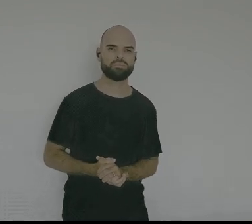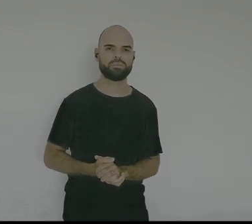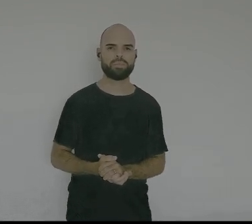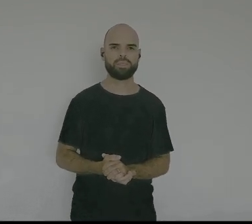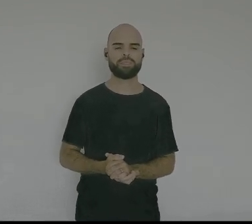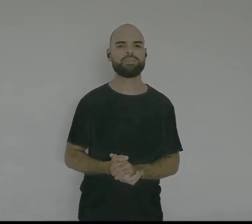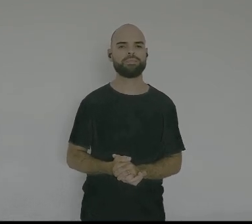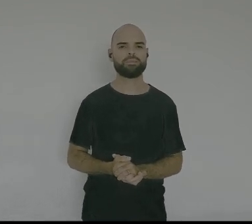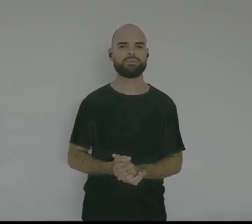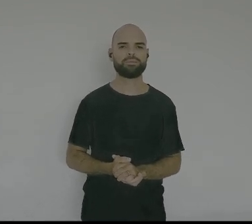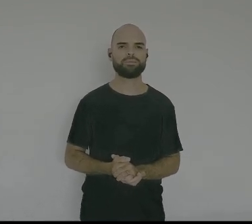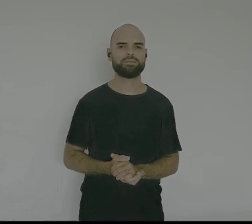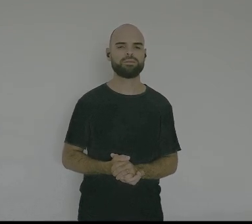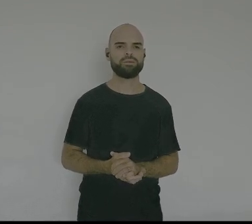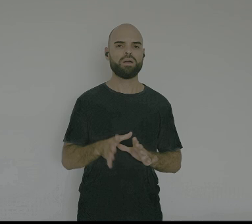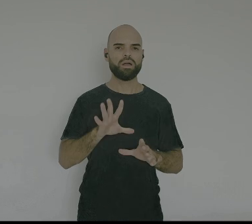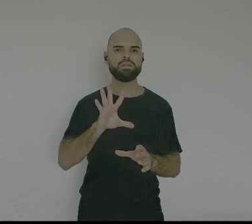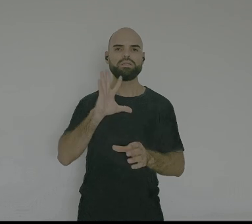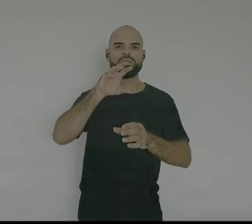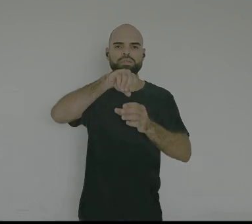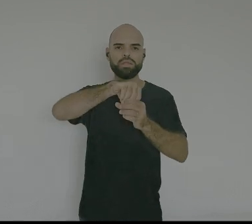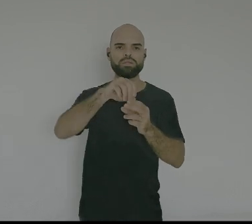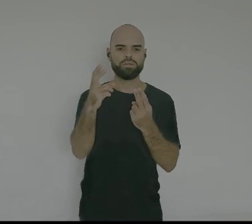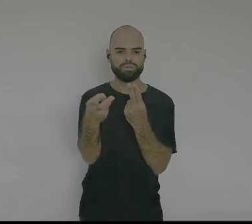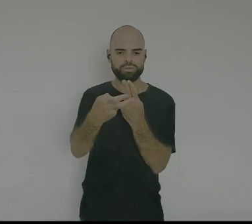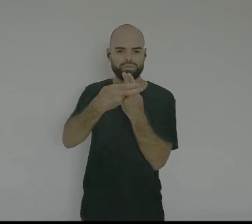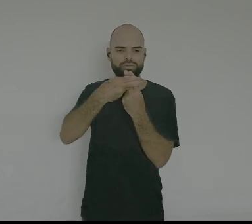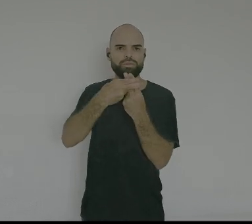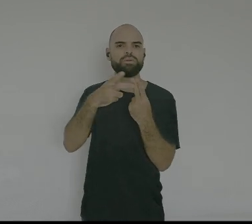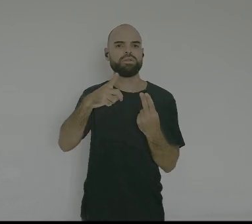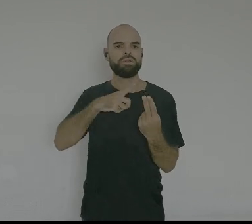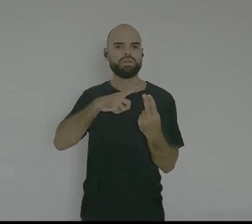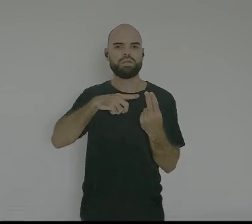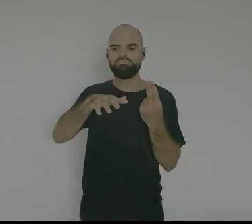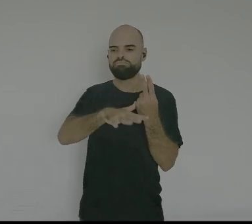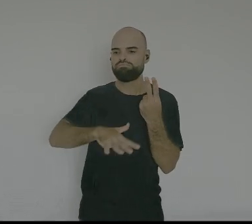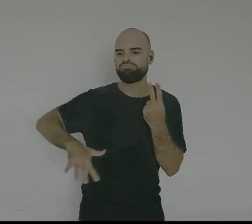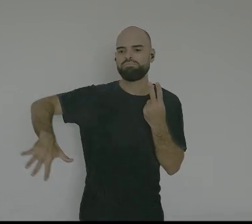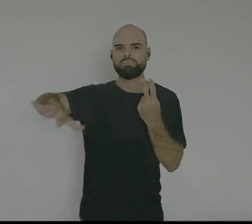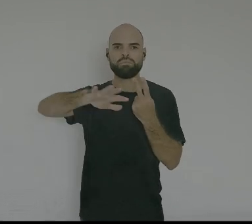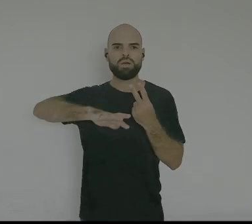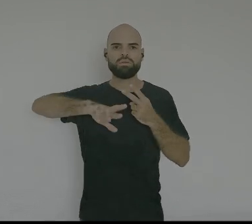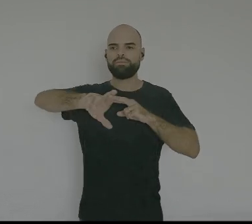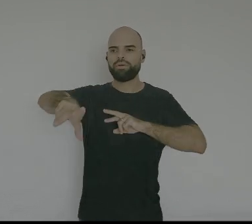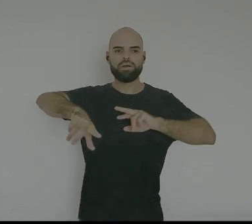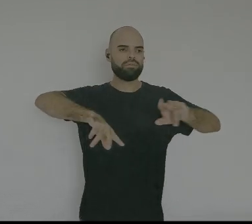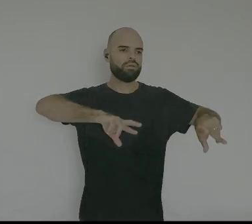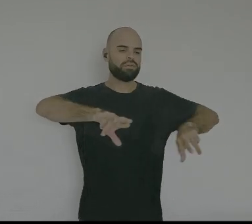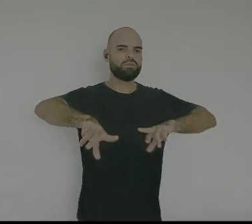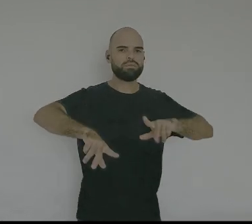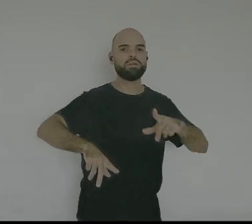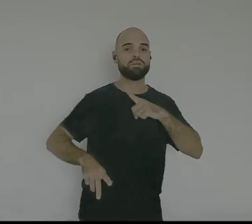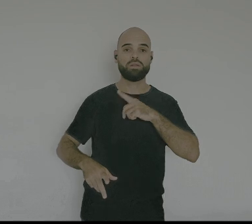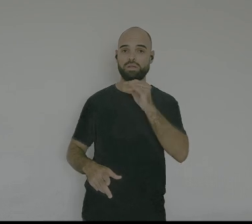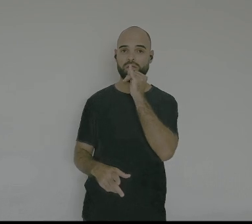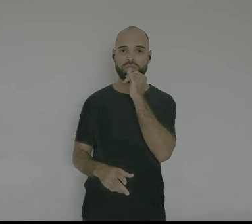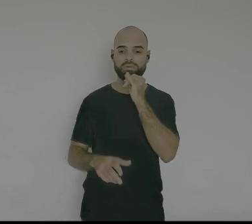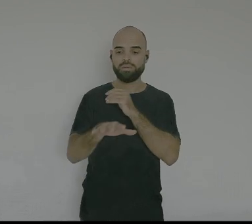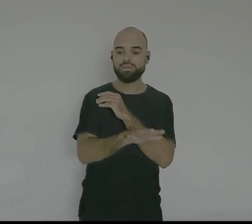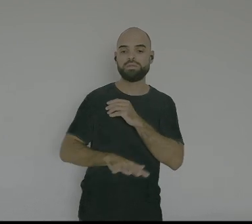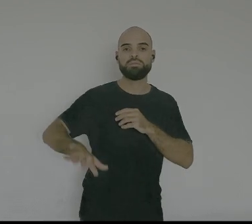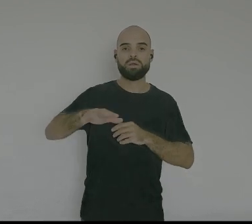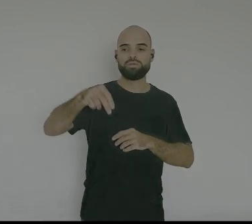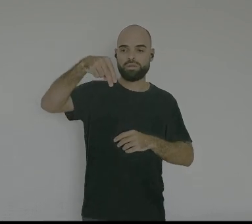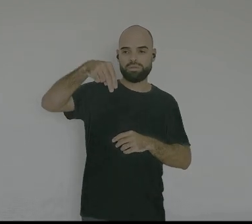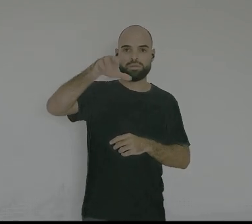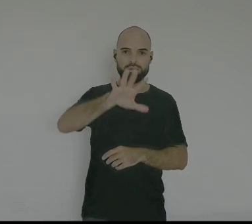Do ponto de vista sanitário, no SUS, há diferentes territórios sanitários que devem